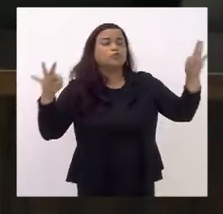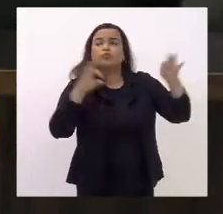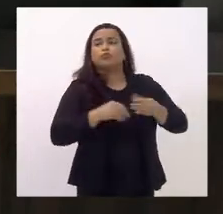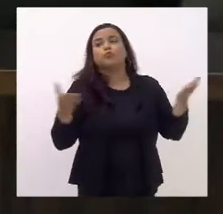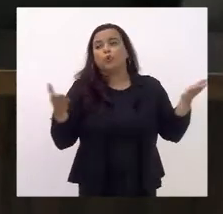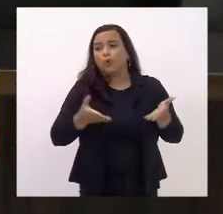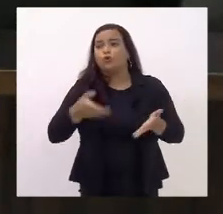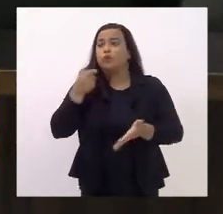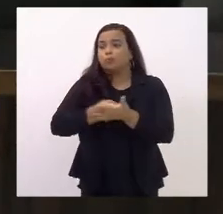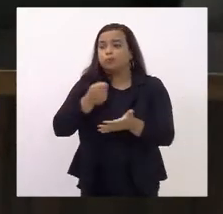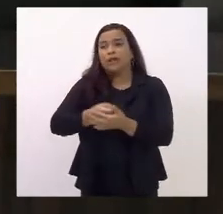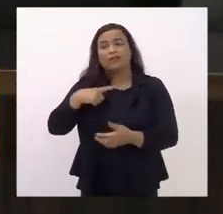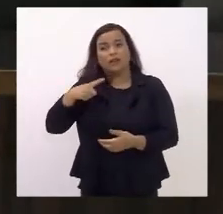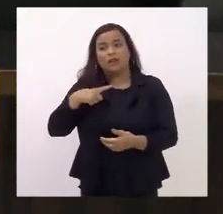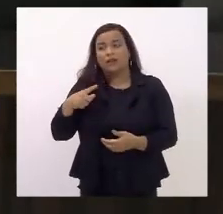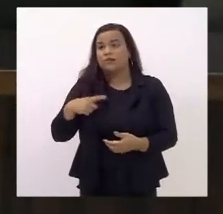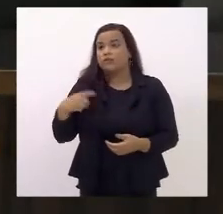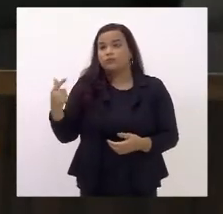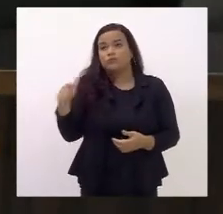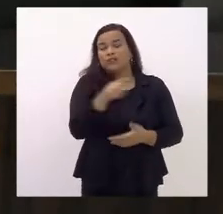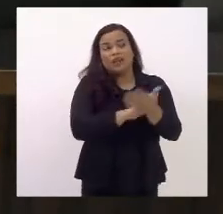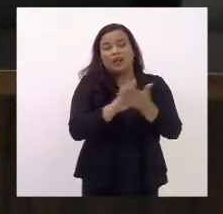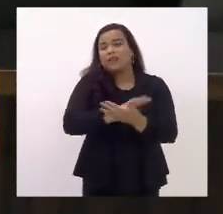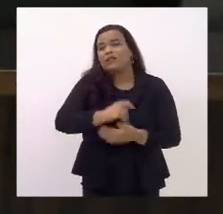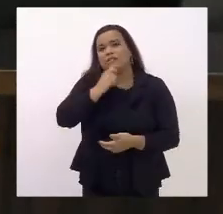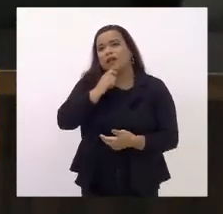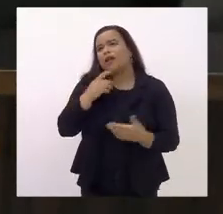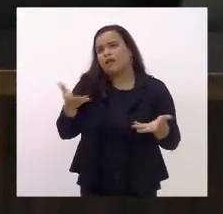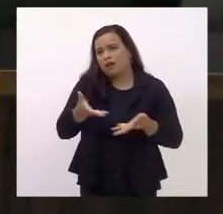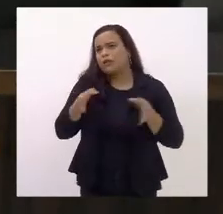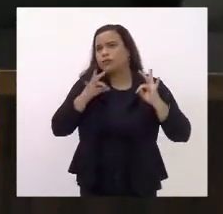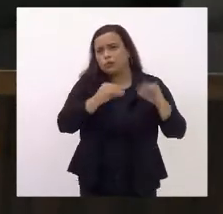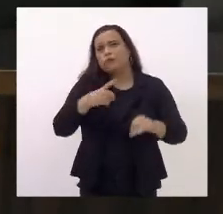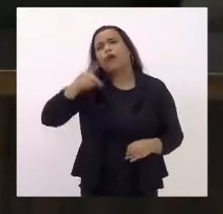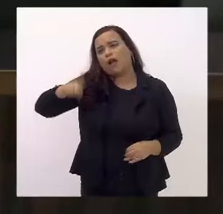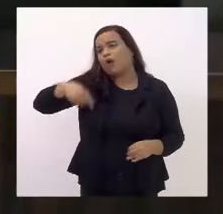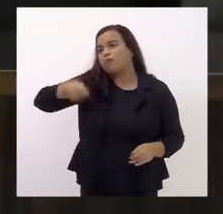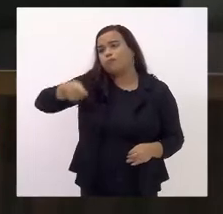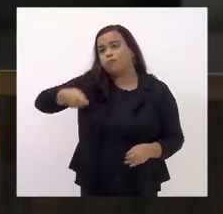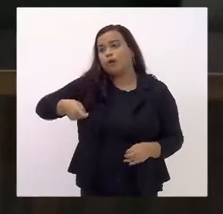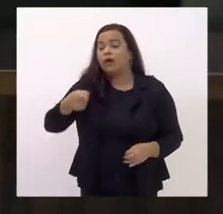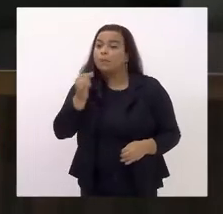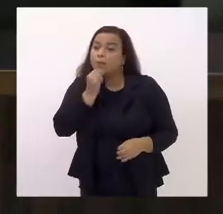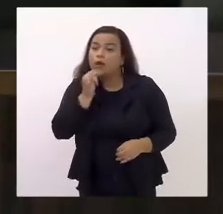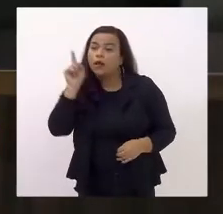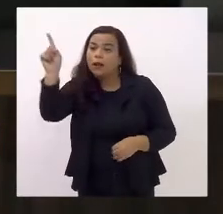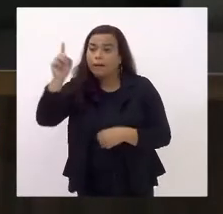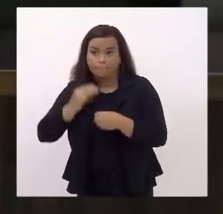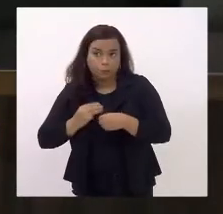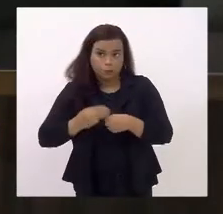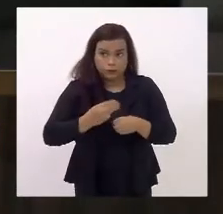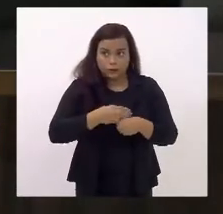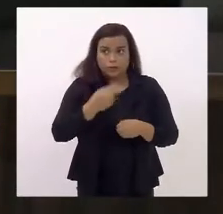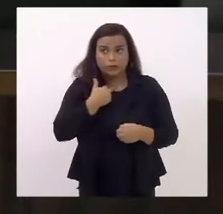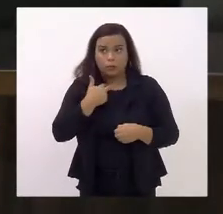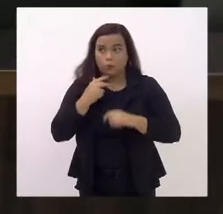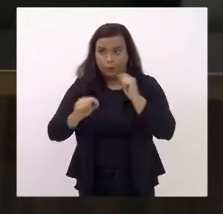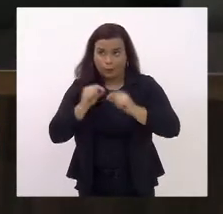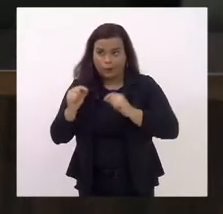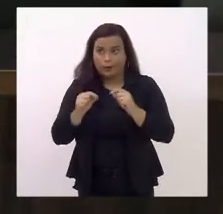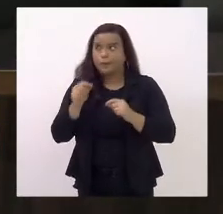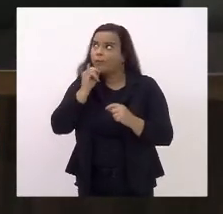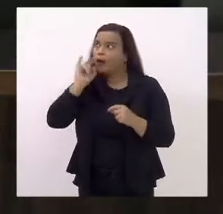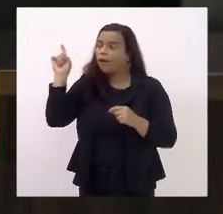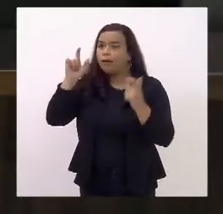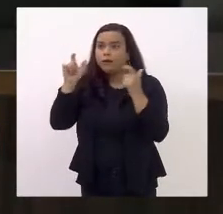nenhum que não tenha o plano diretor, com essa única obrigação. Agora, não dá, por exemplo, um município como